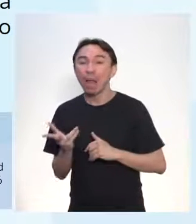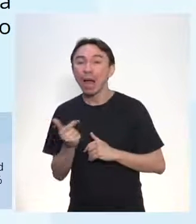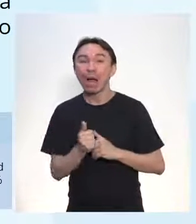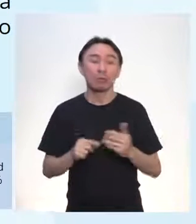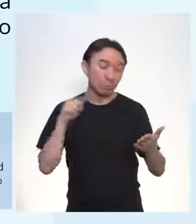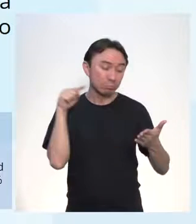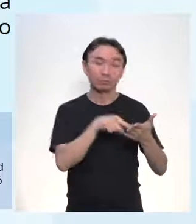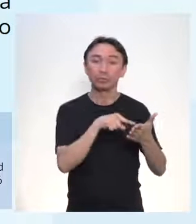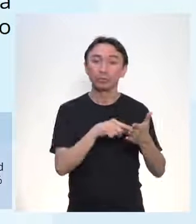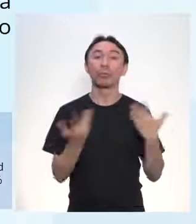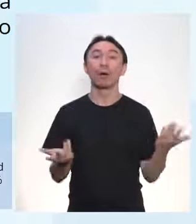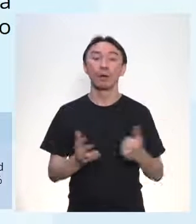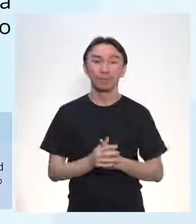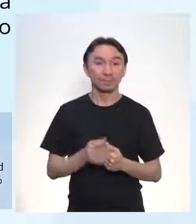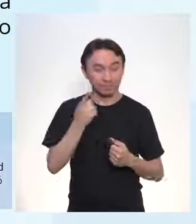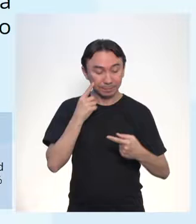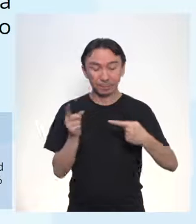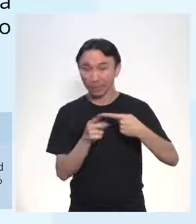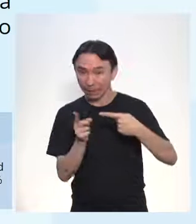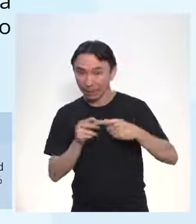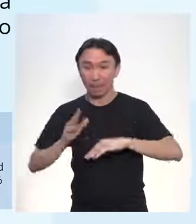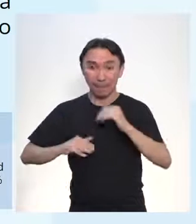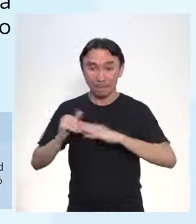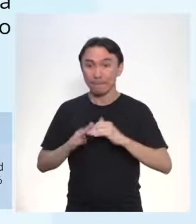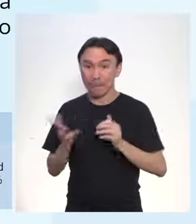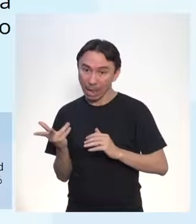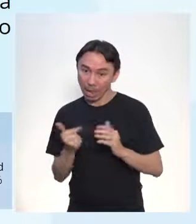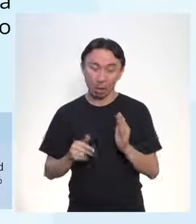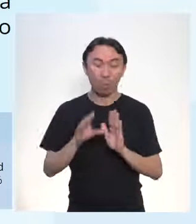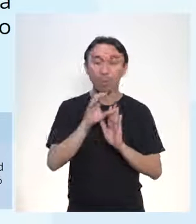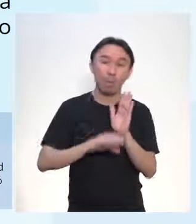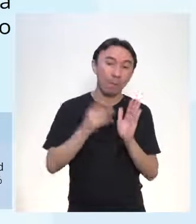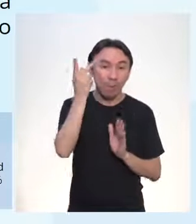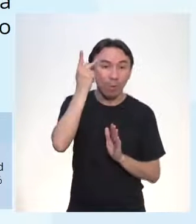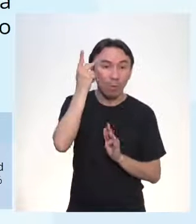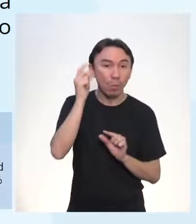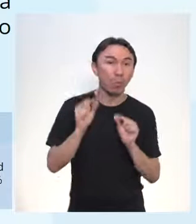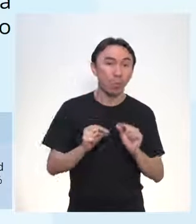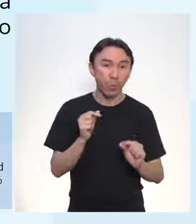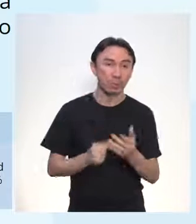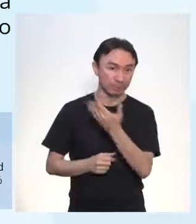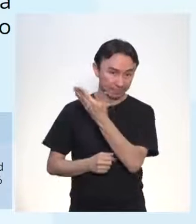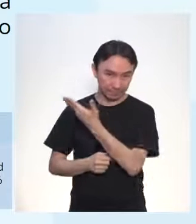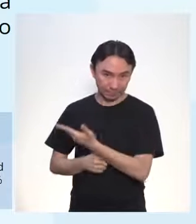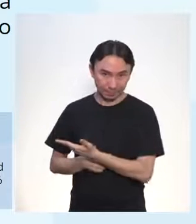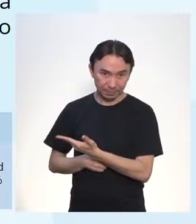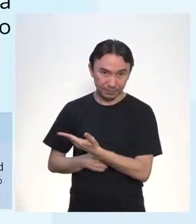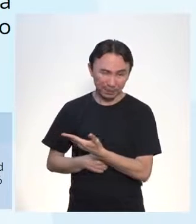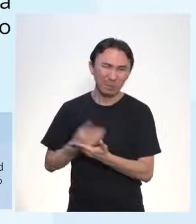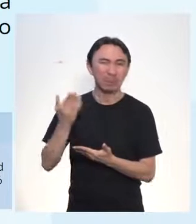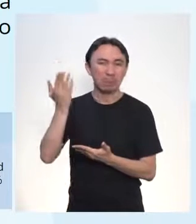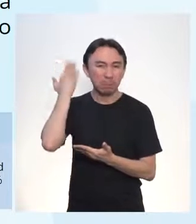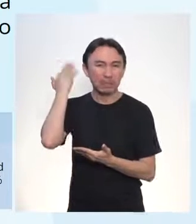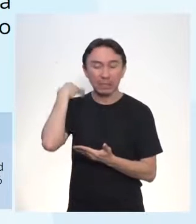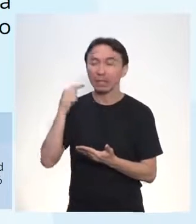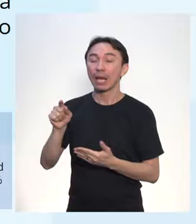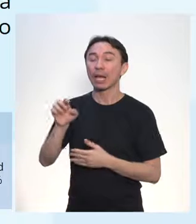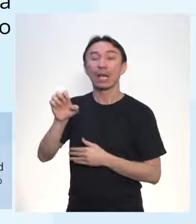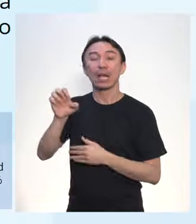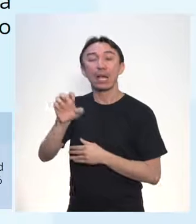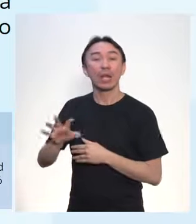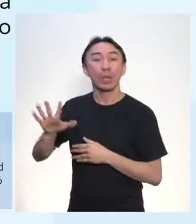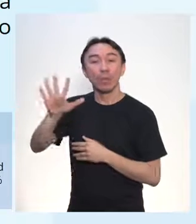Mercantilismo, aula 2. Habilidade do currículo paulista. Caracterizar a ação dos europeus e suas